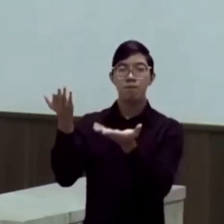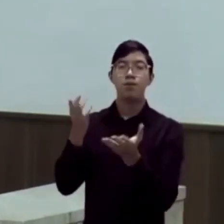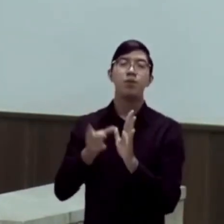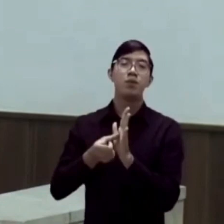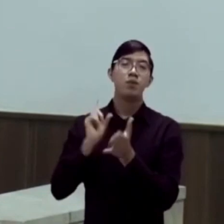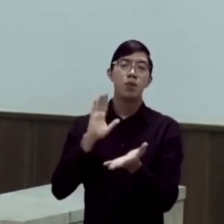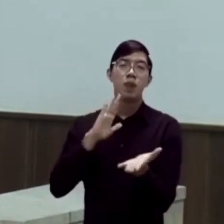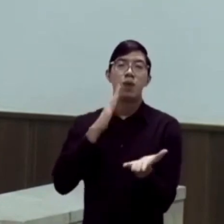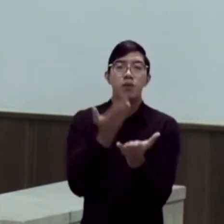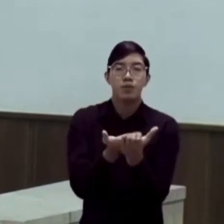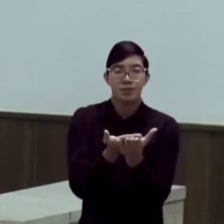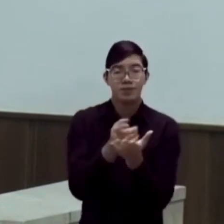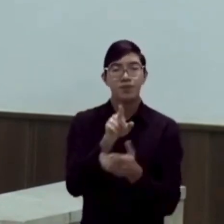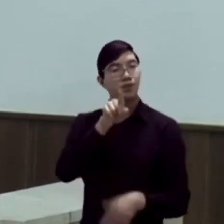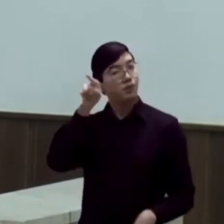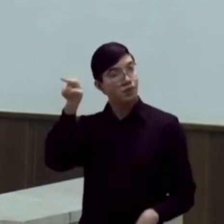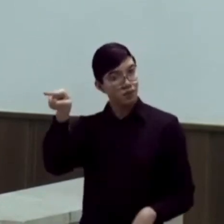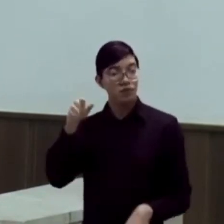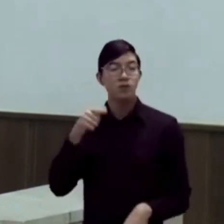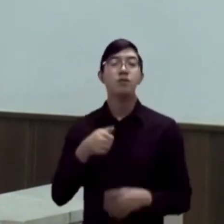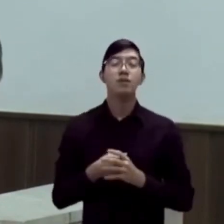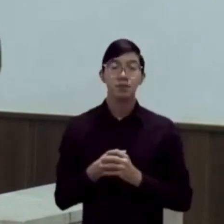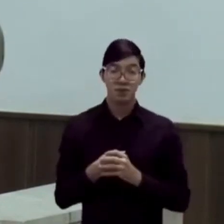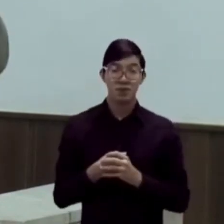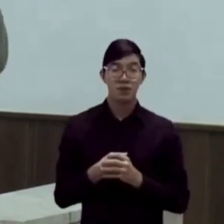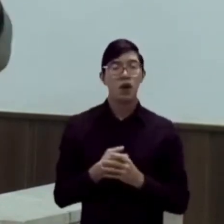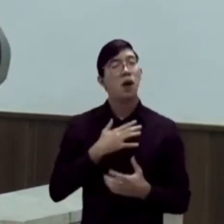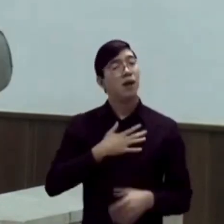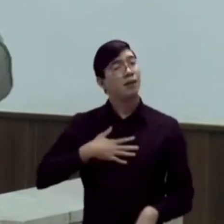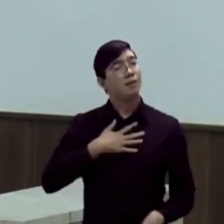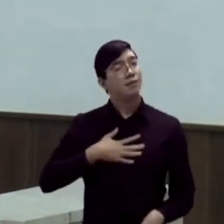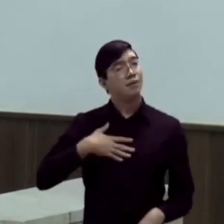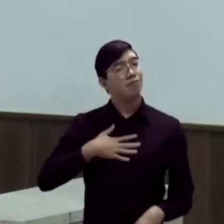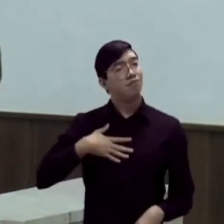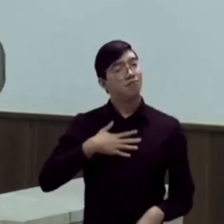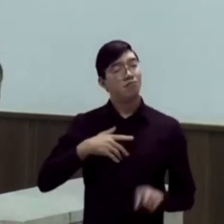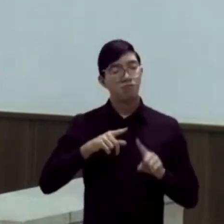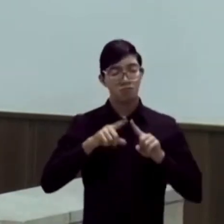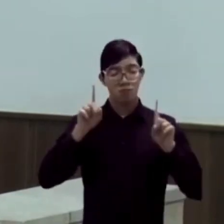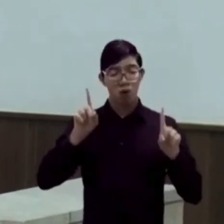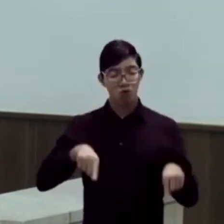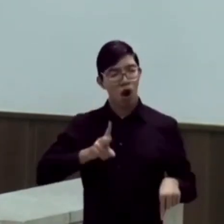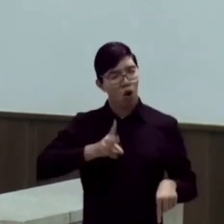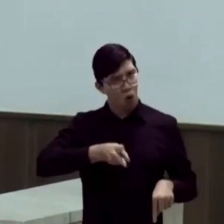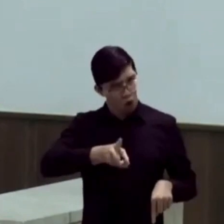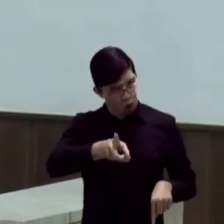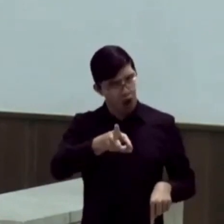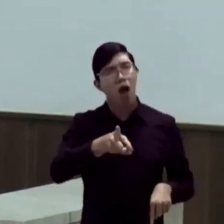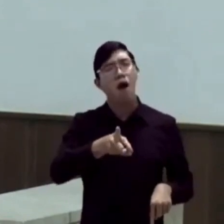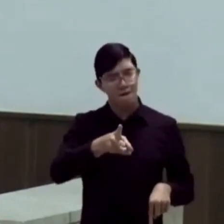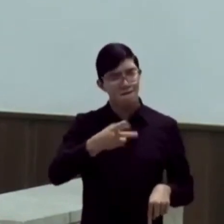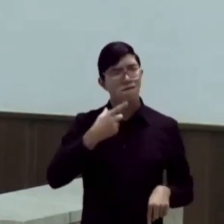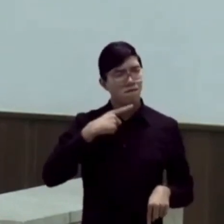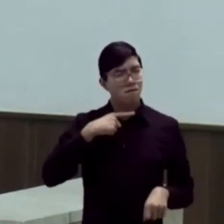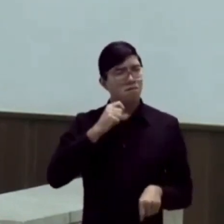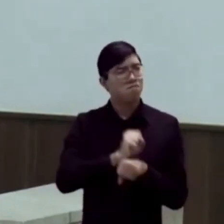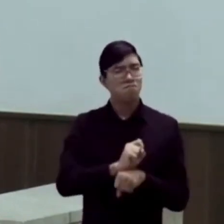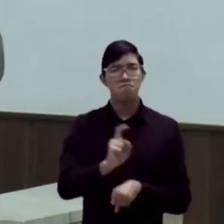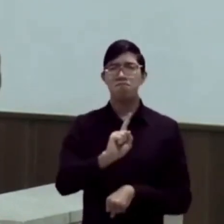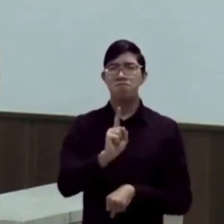aqui na Câmara, e a gente fica feliz em saber que o projeto não vai parar, e sim ampliar. Então, fico bastante